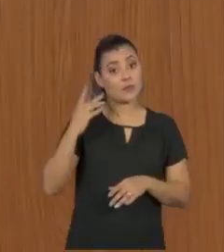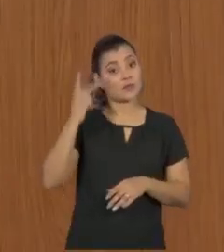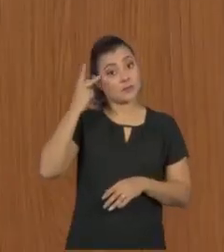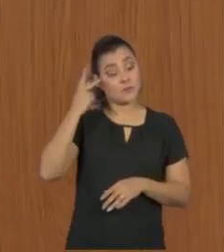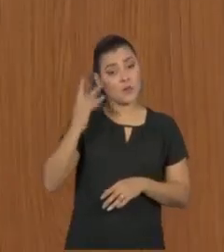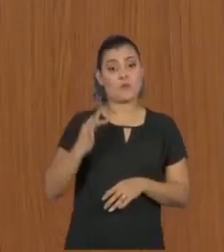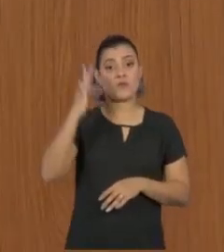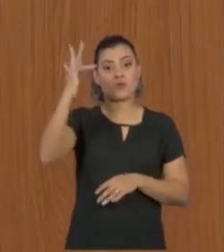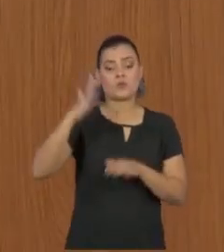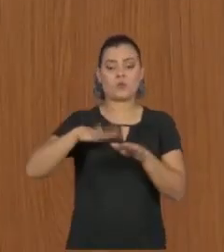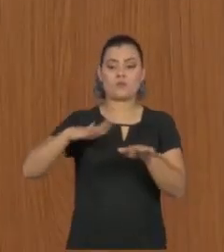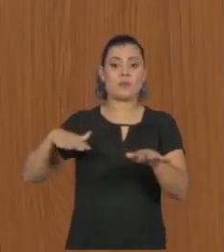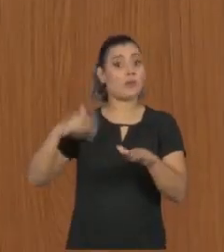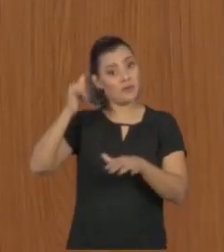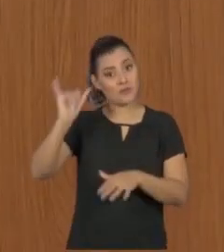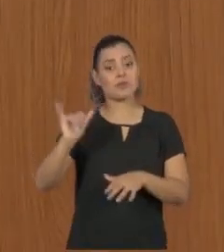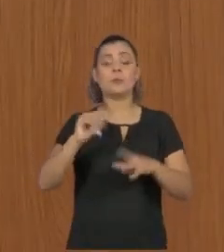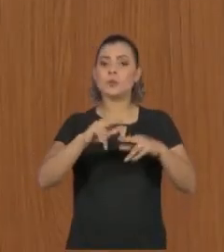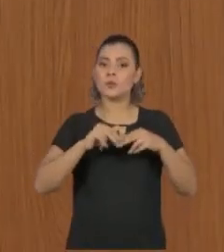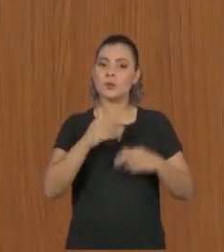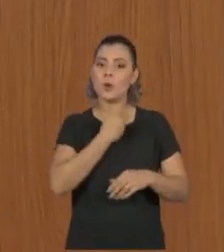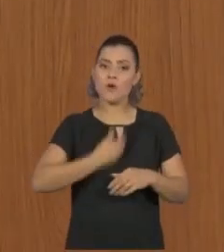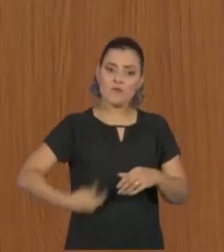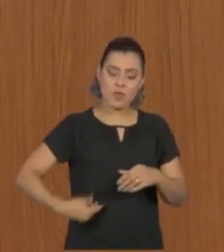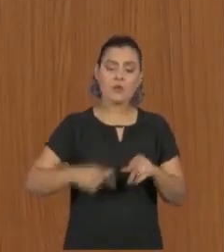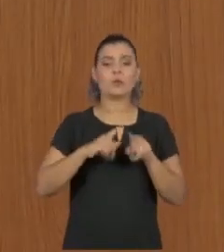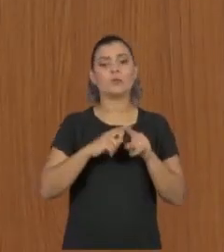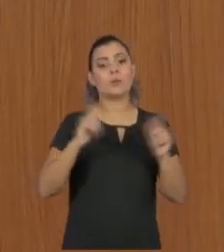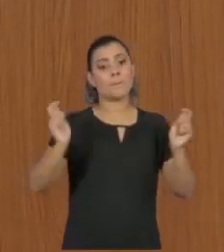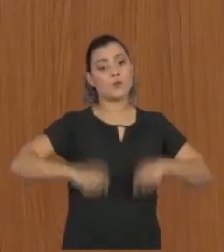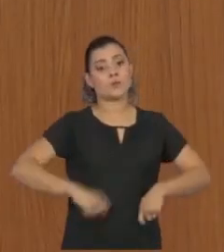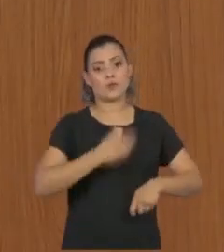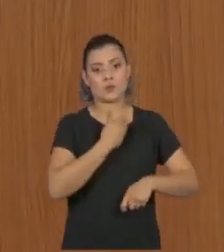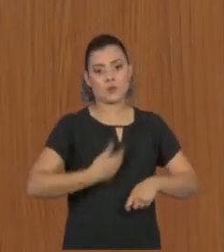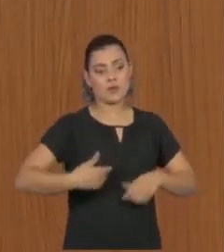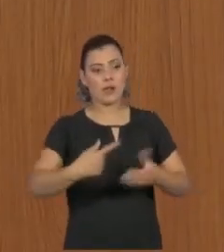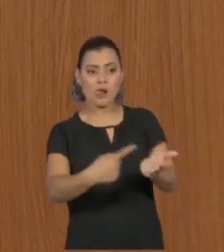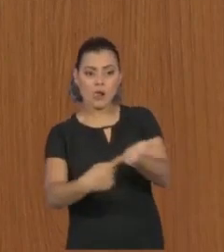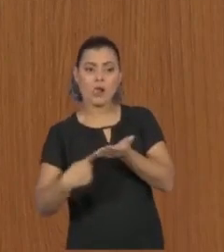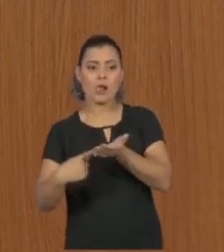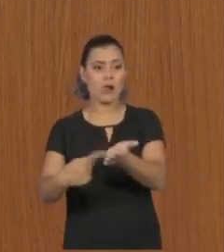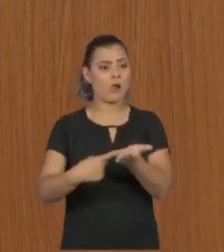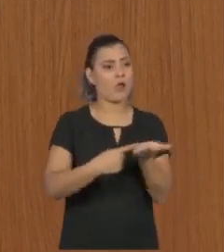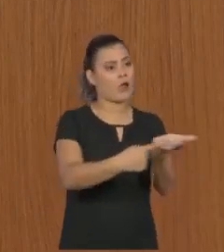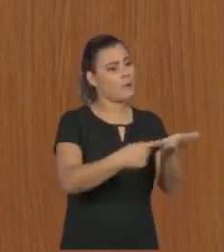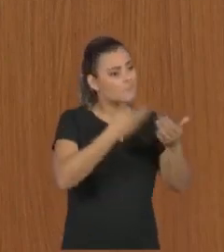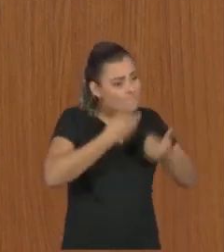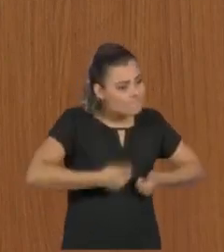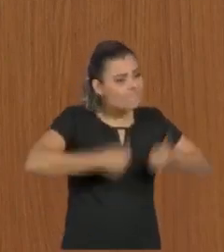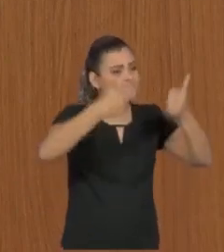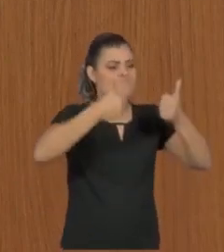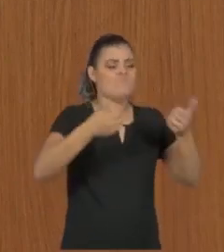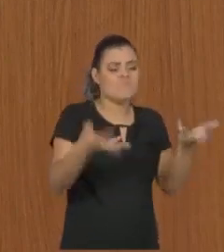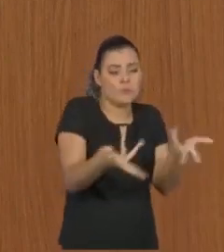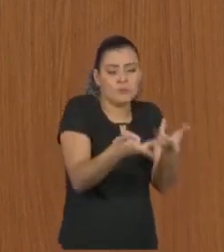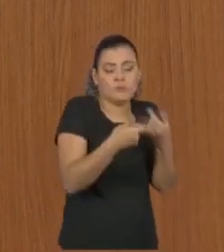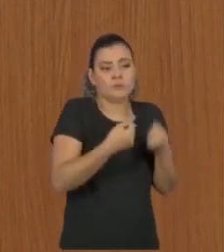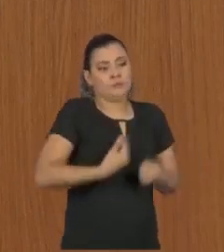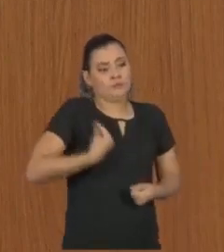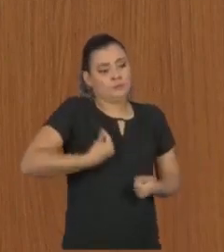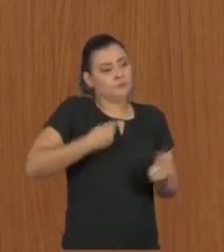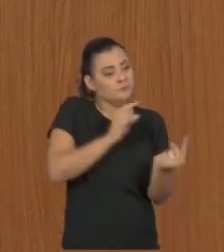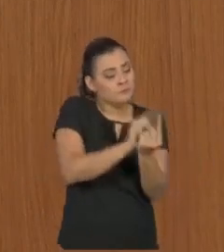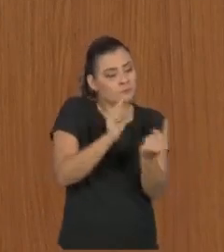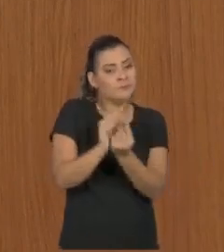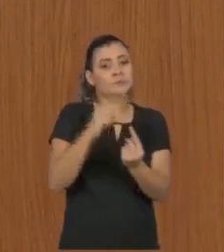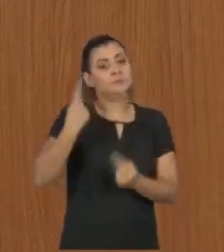É uma oportunidade para os governos se organizarem, né, para melhorar a qualidade de vida da